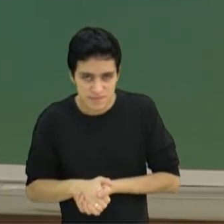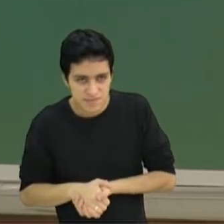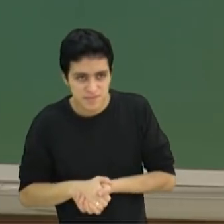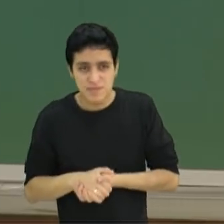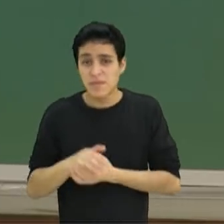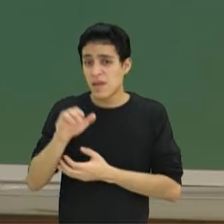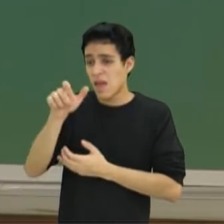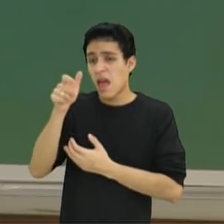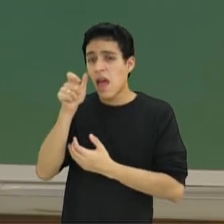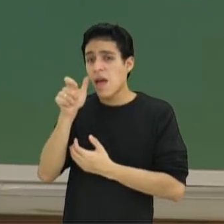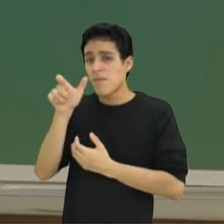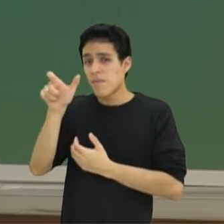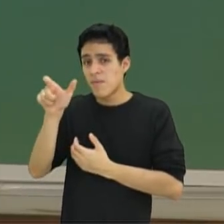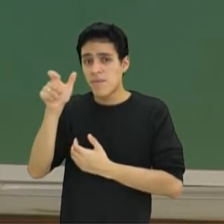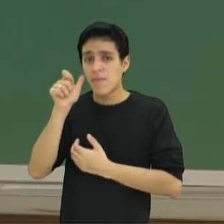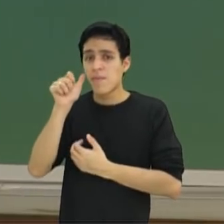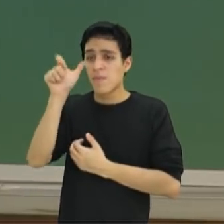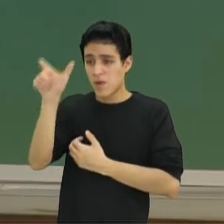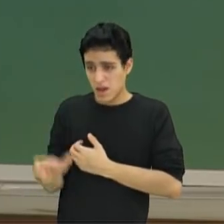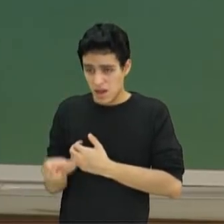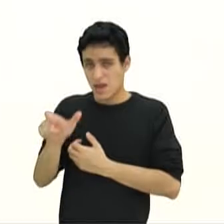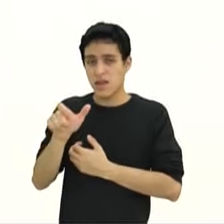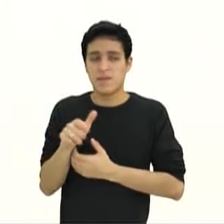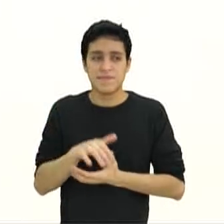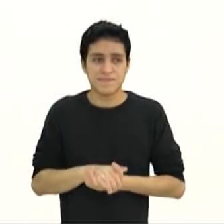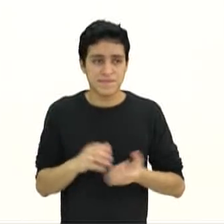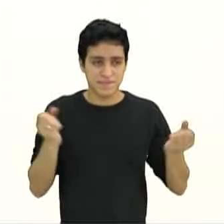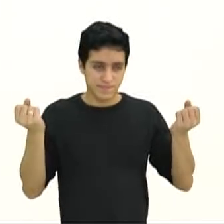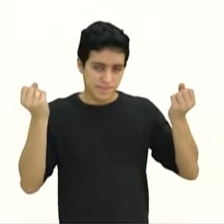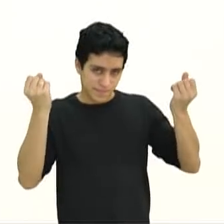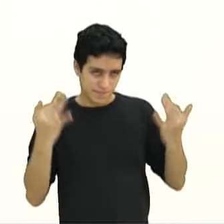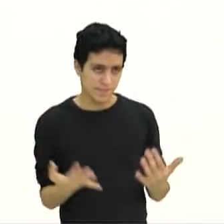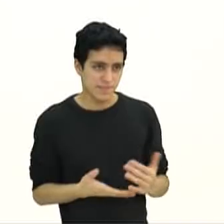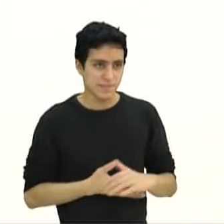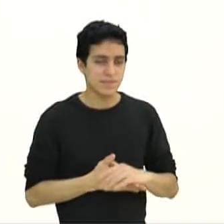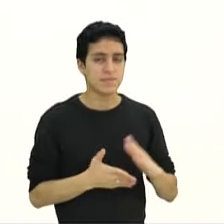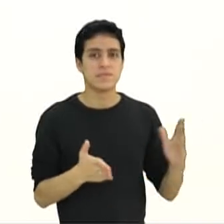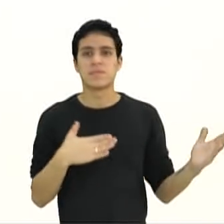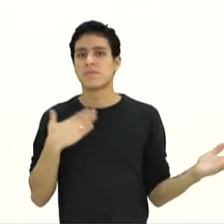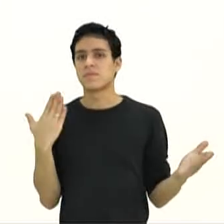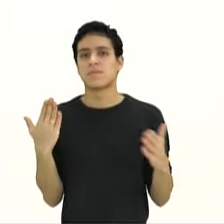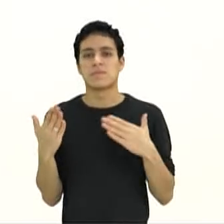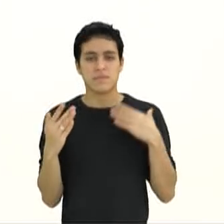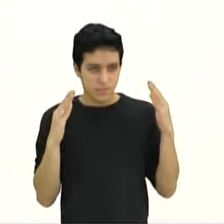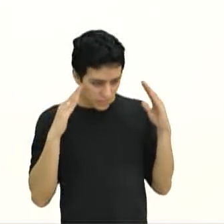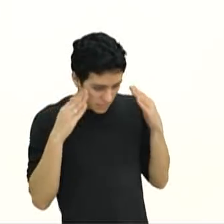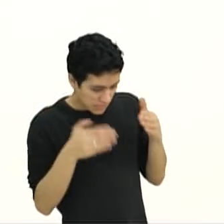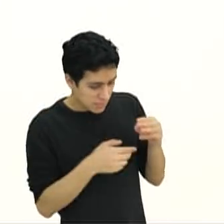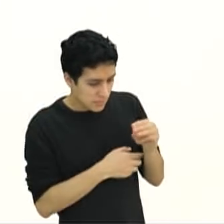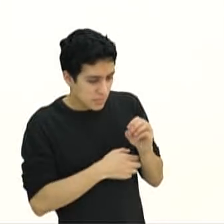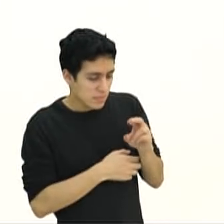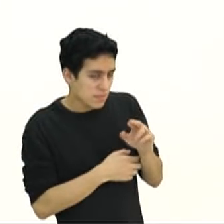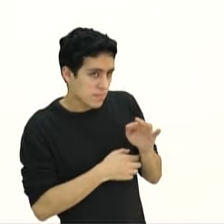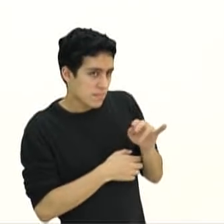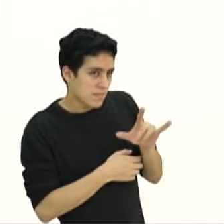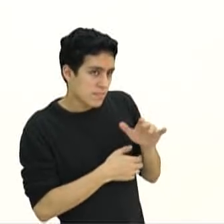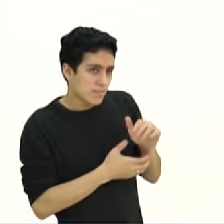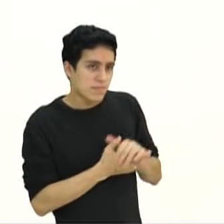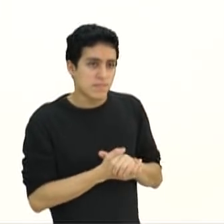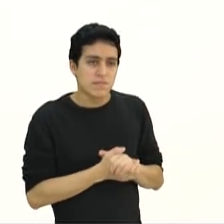Vamos lá. Subtítulo: Assombro, voltando à morfologia. Depois da